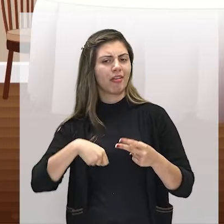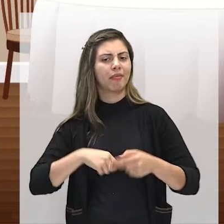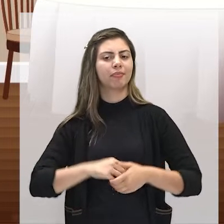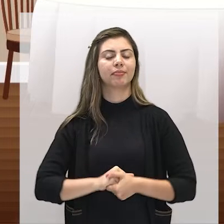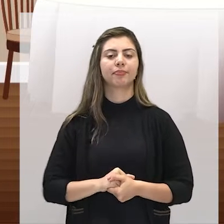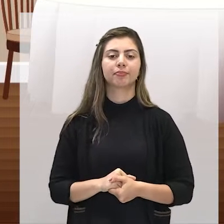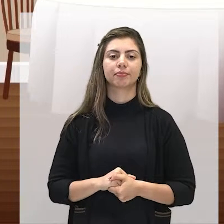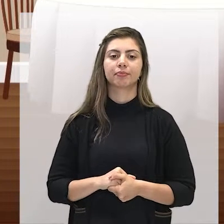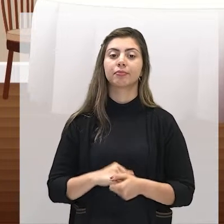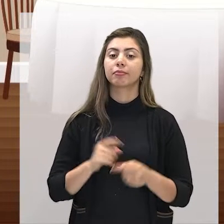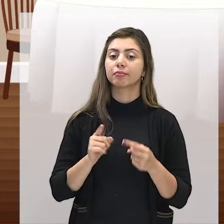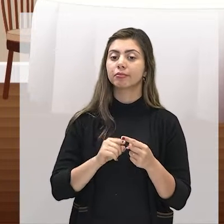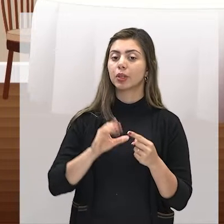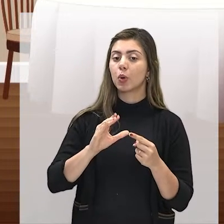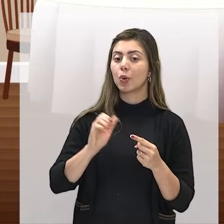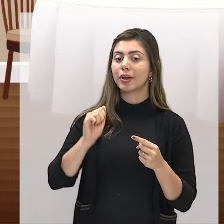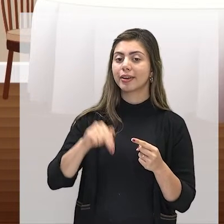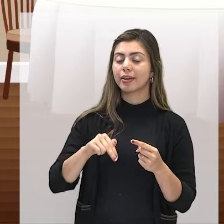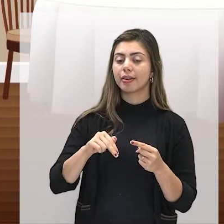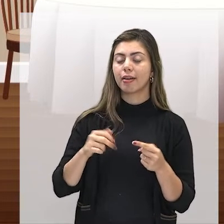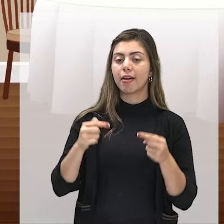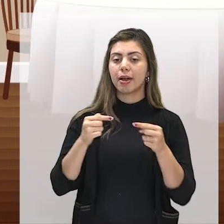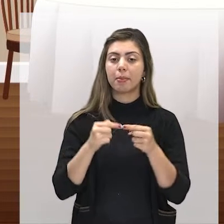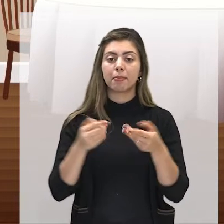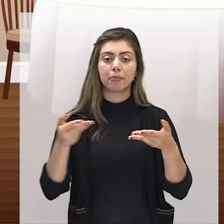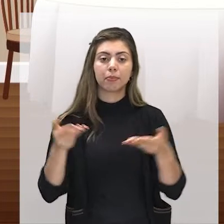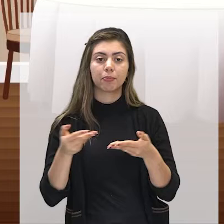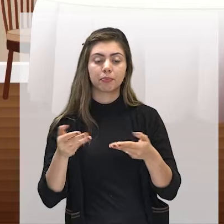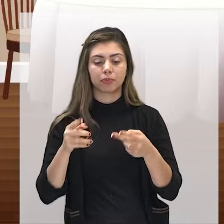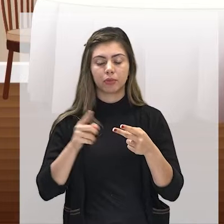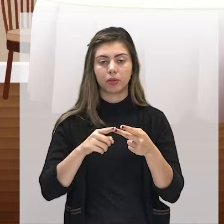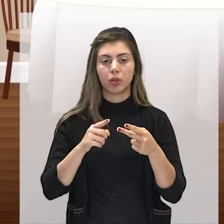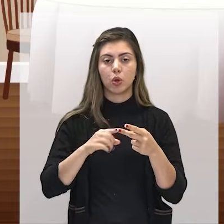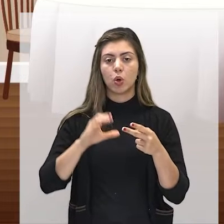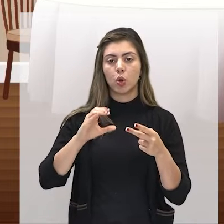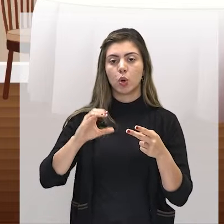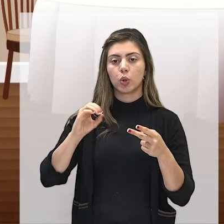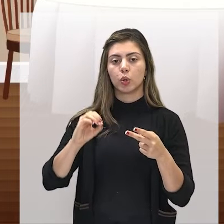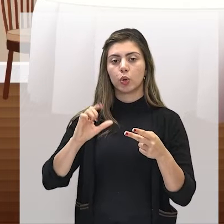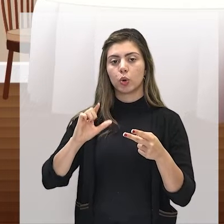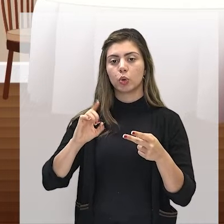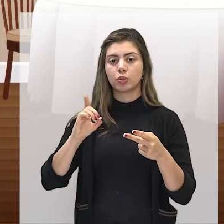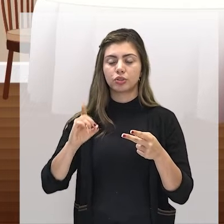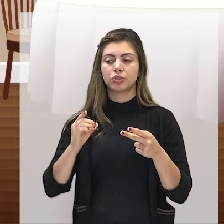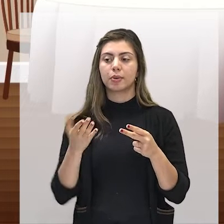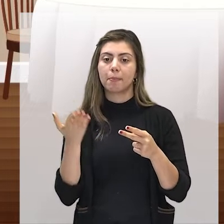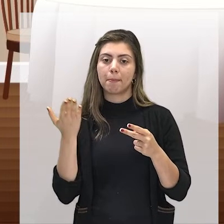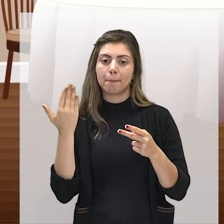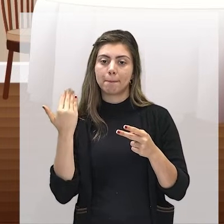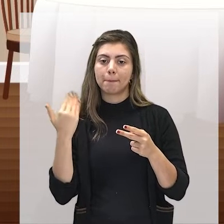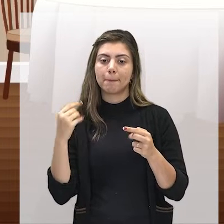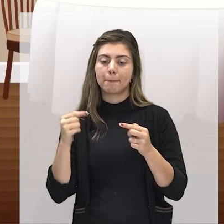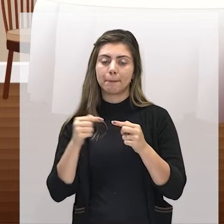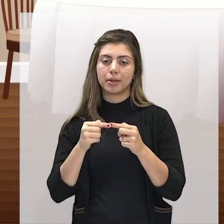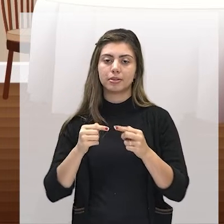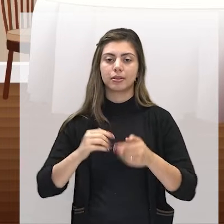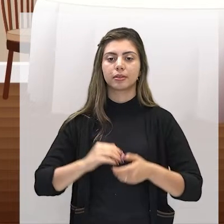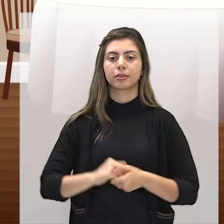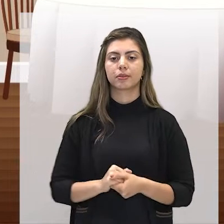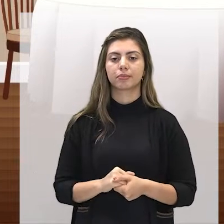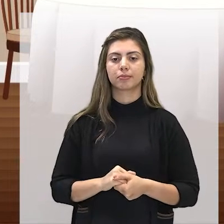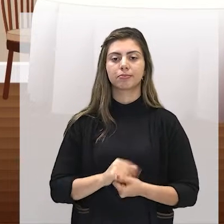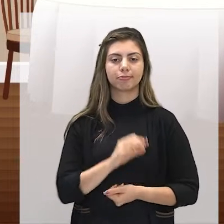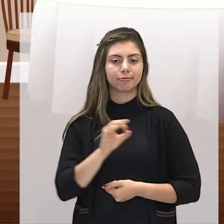o can é presente, could é passado. E ele vai dar esse final ia, poderia, tá certo? O que já